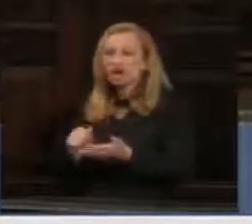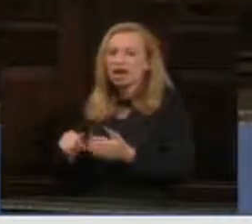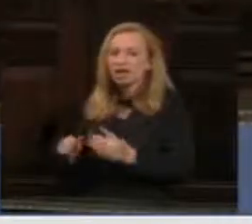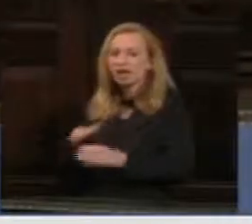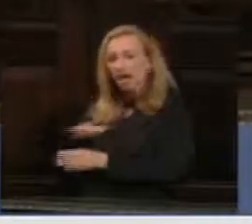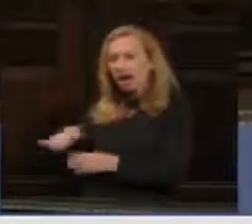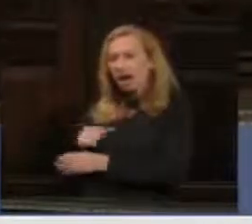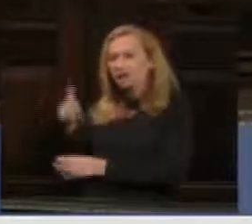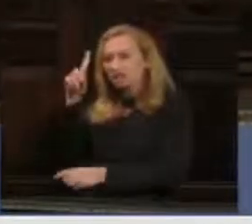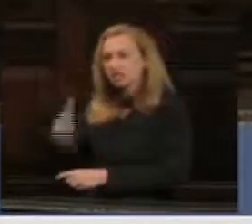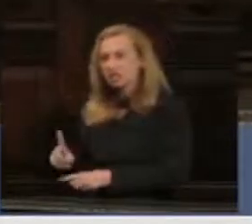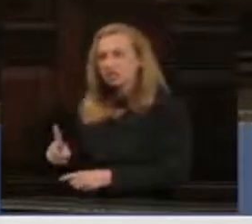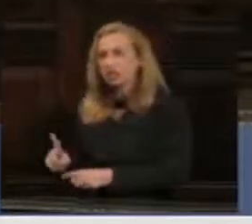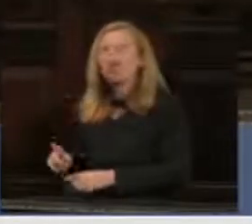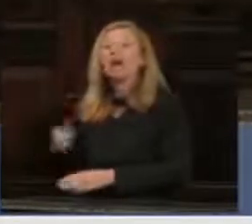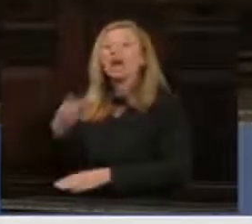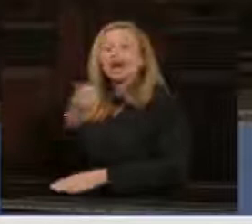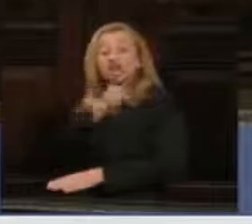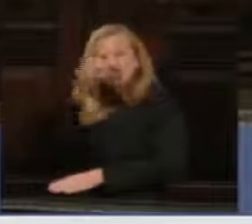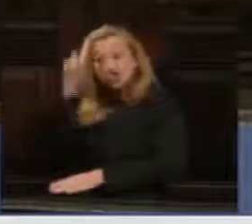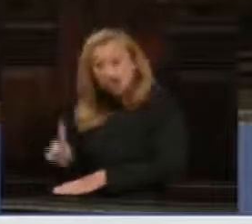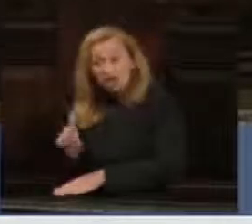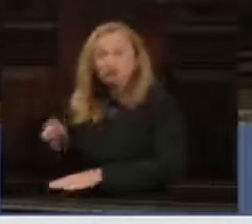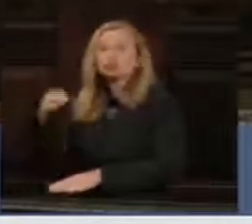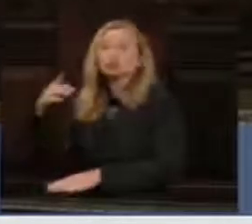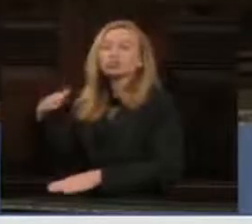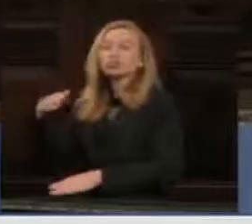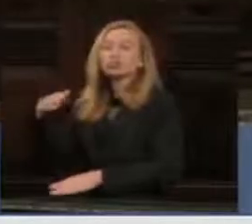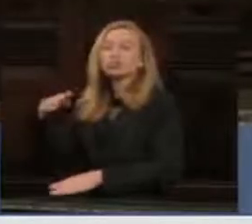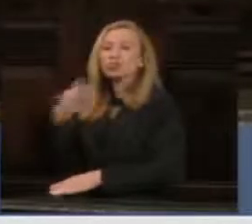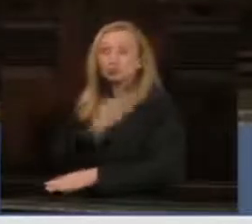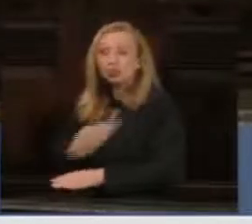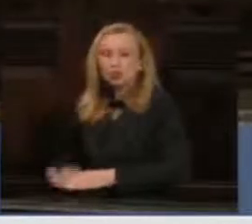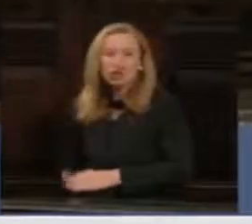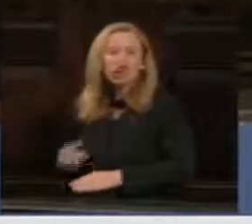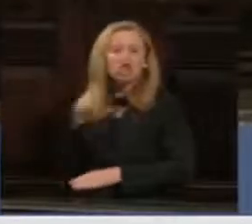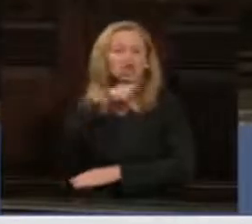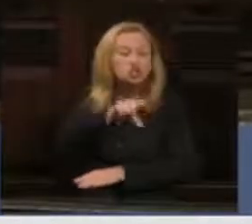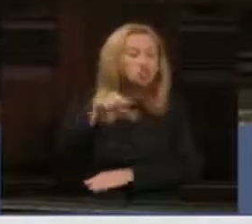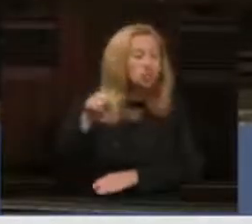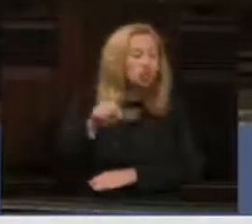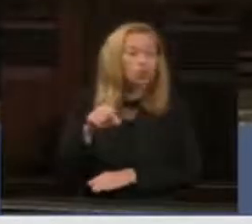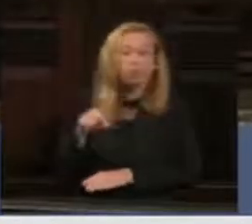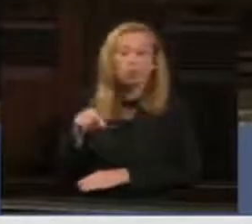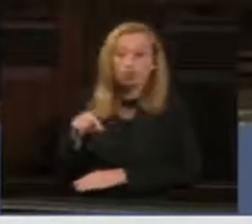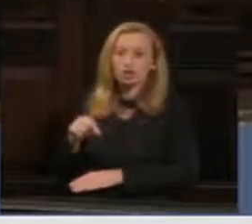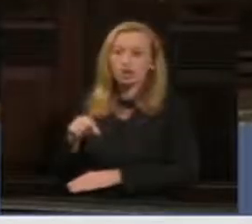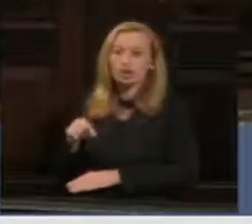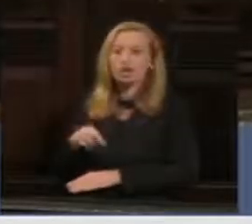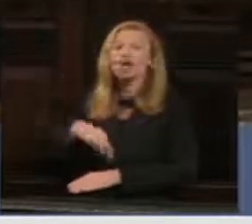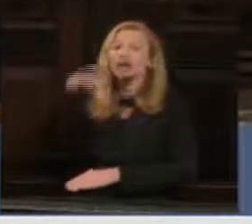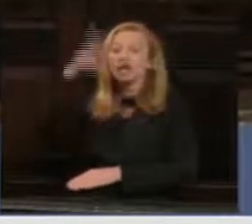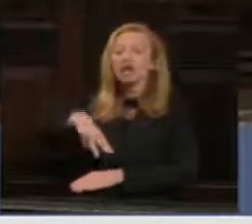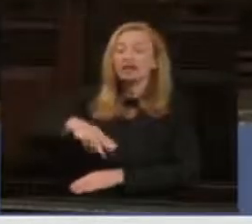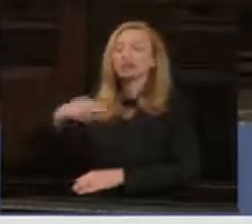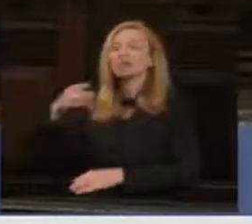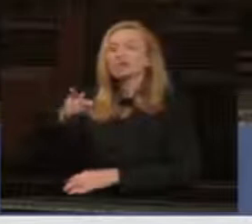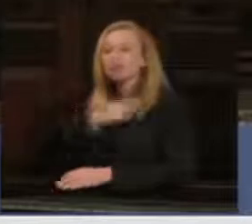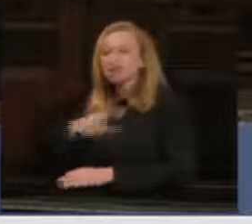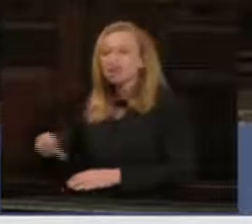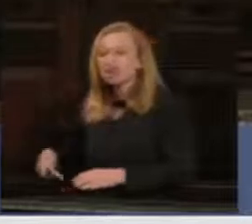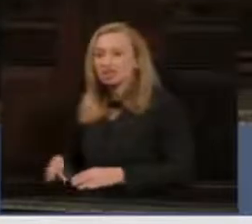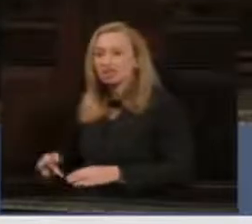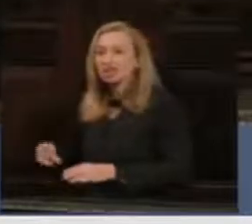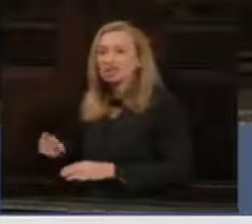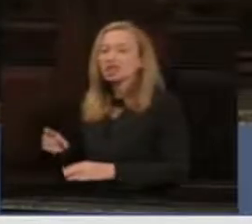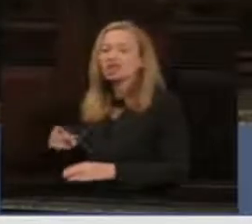governo. Coloque lá quem o governador quer, coloque lá quem o presidente da SEDAI quer, porque é assim